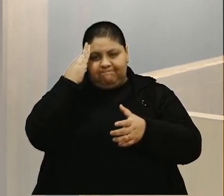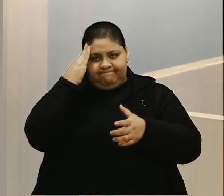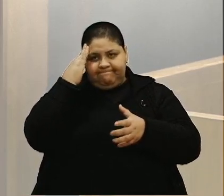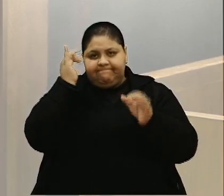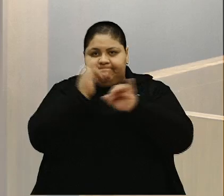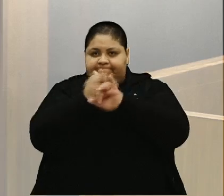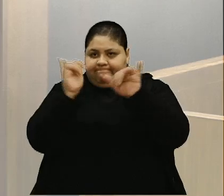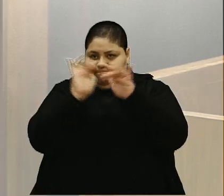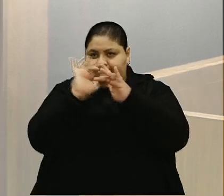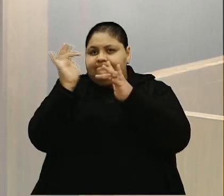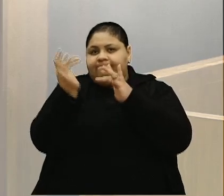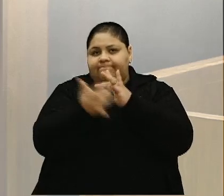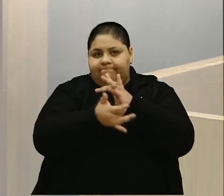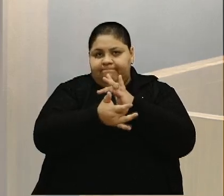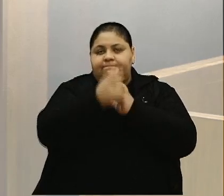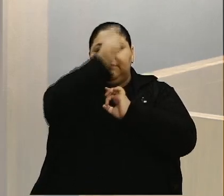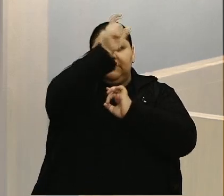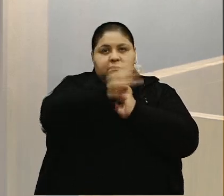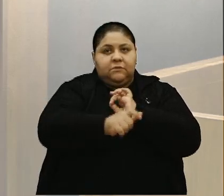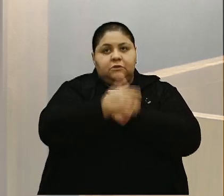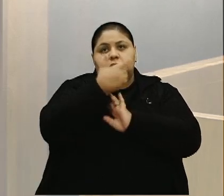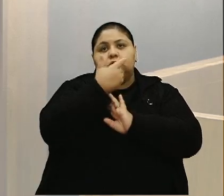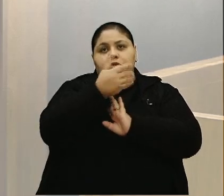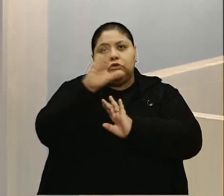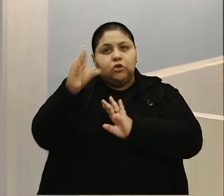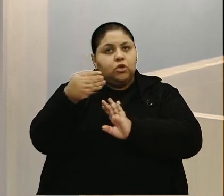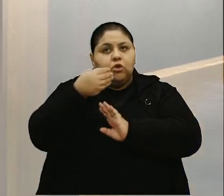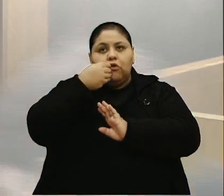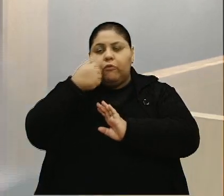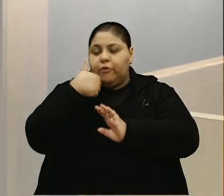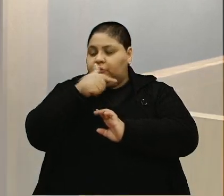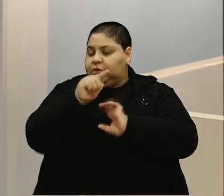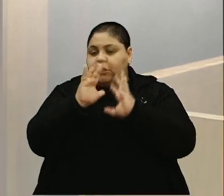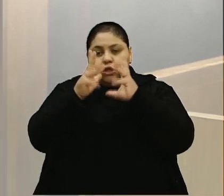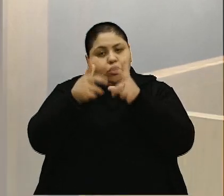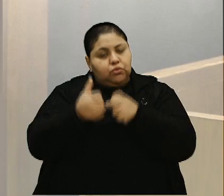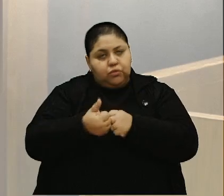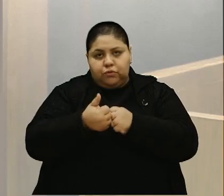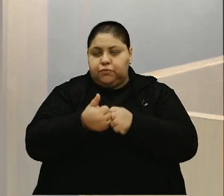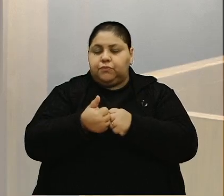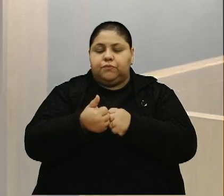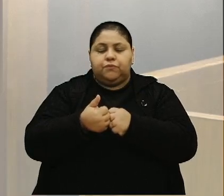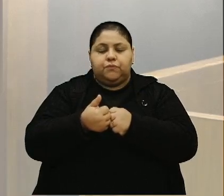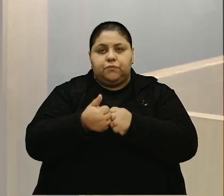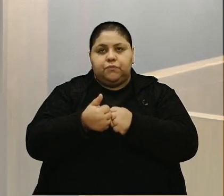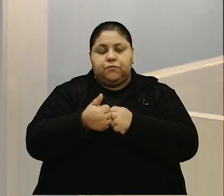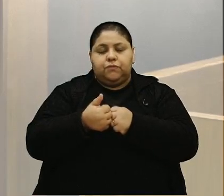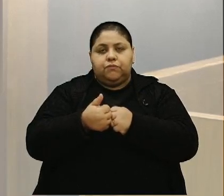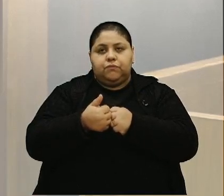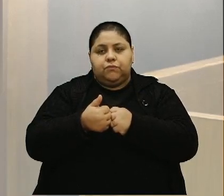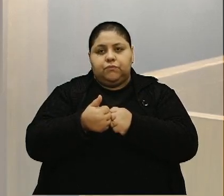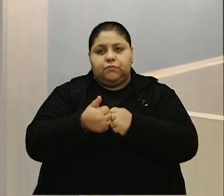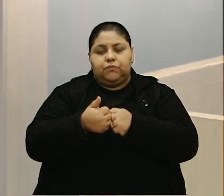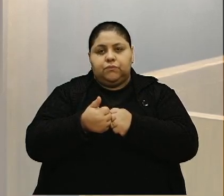gente via o pessoal pedindo. Claro que o senhor não ia conseguir fazer todos os